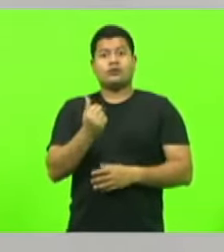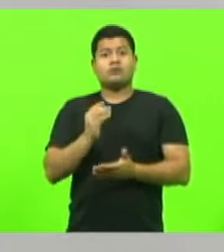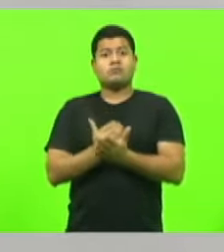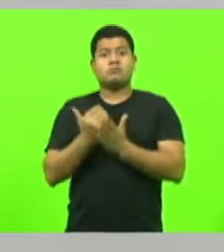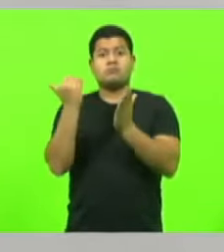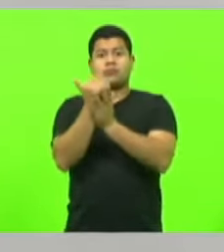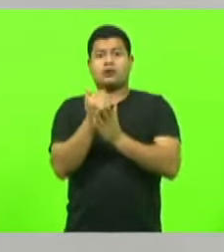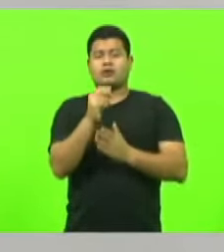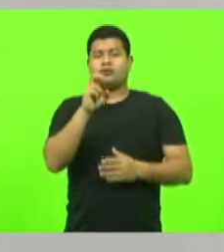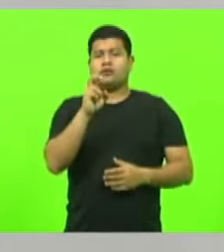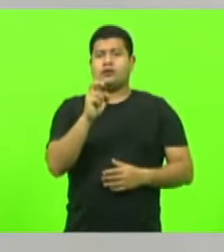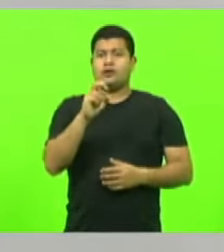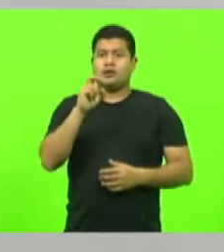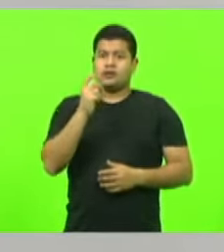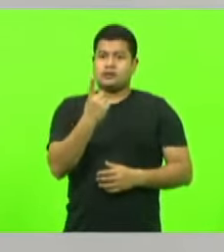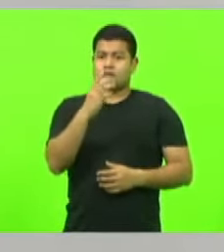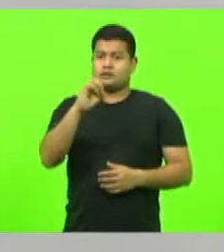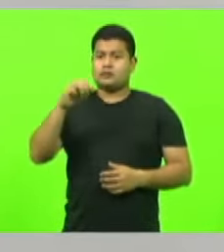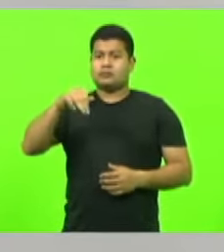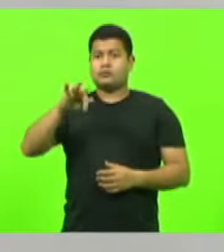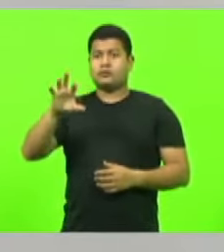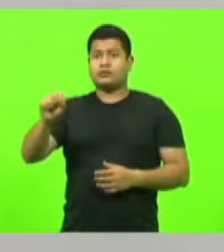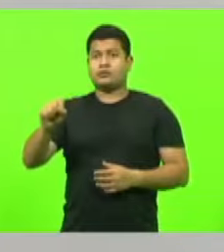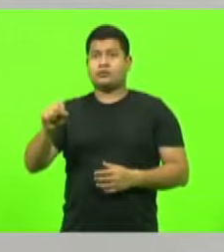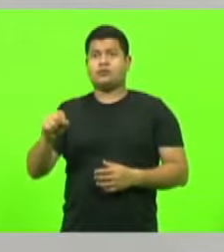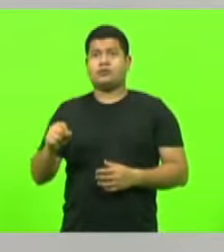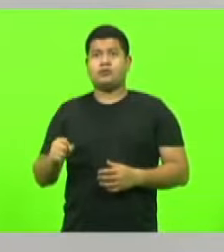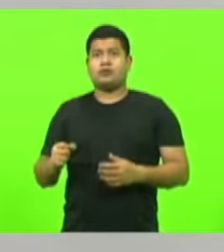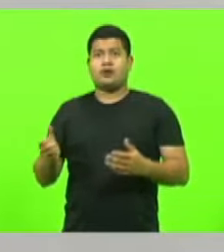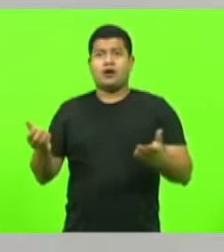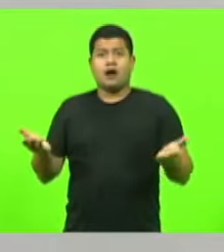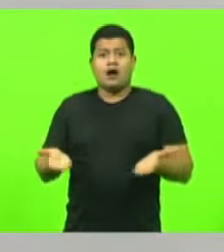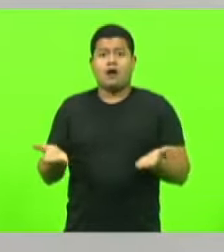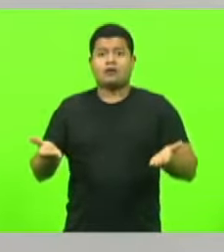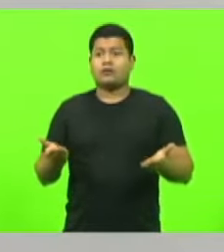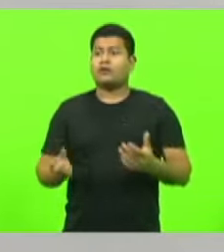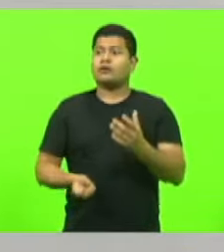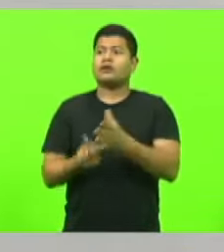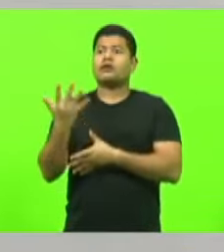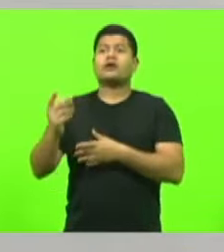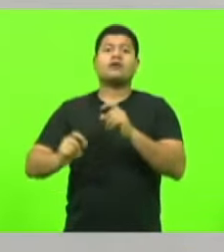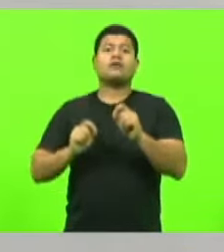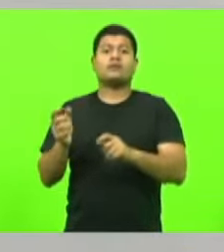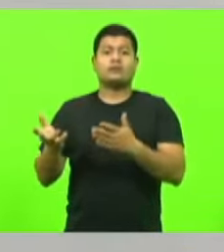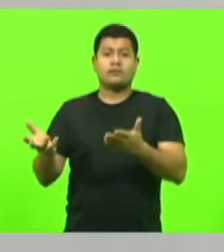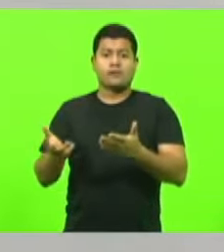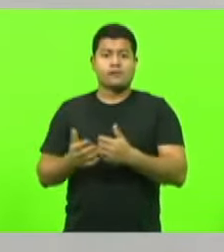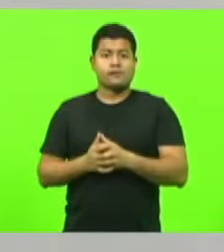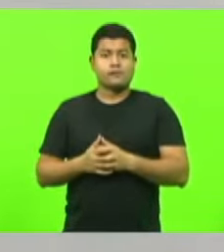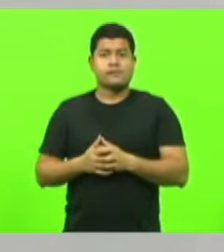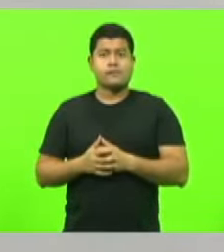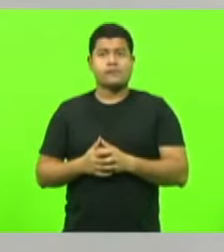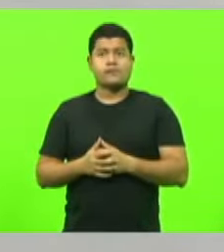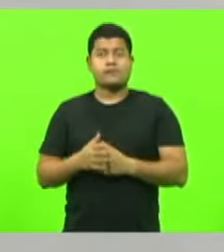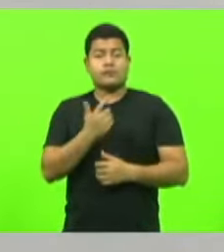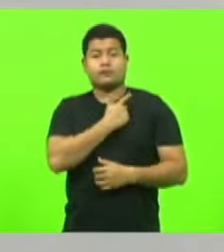50 para o lote 3 e 50 para o lote 4. O que agora vão criar de empecilho? O